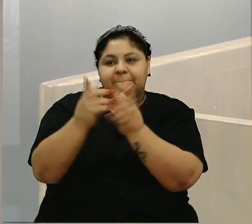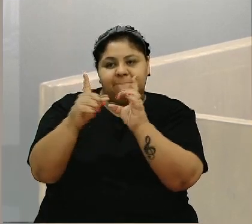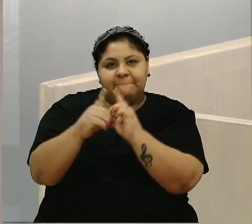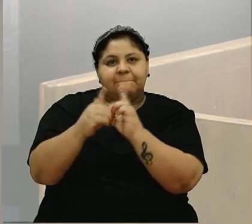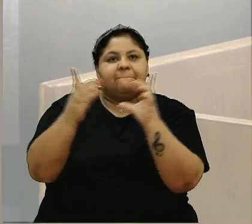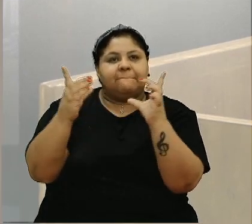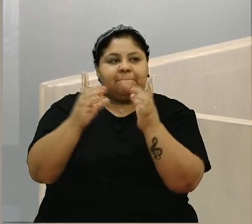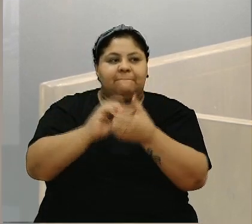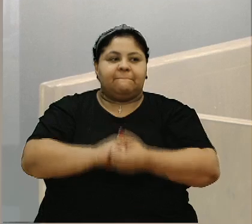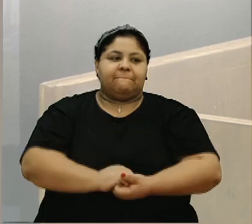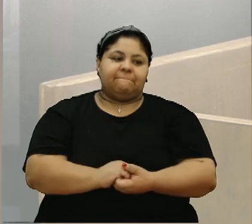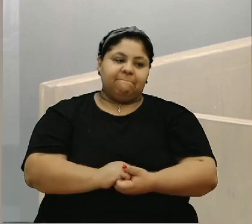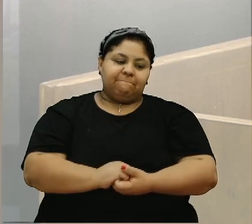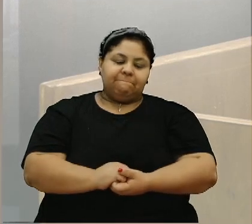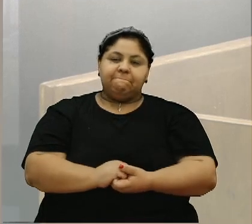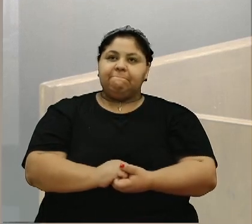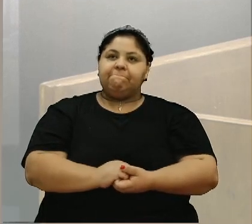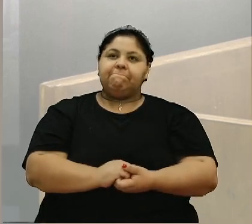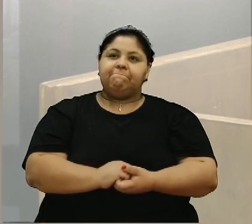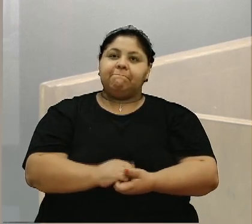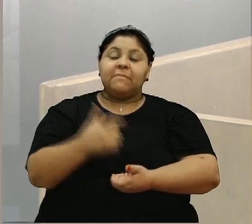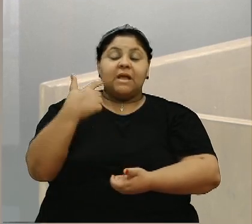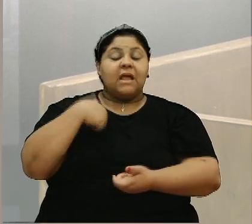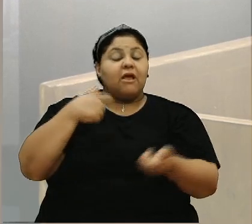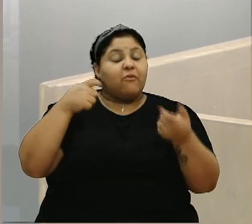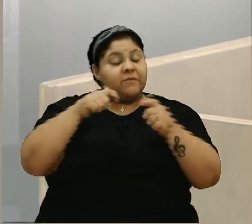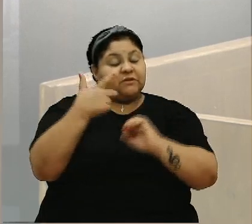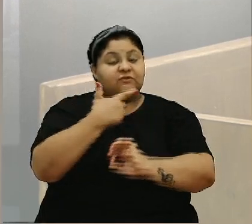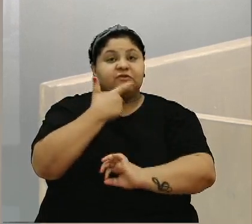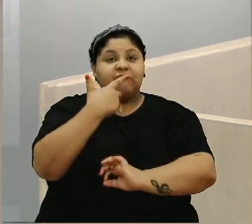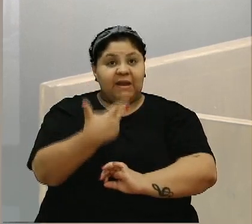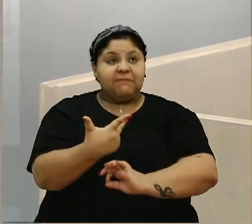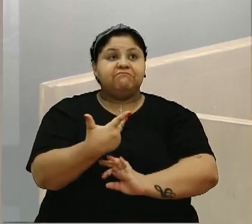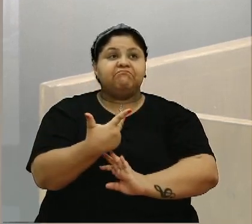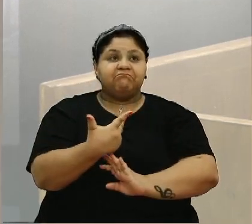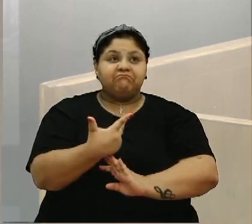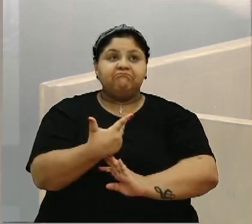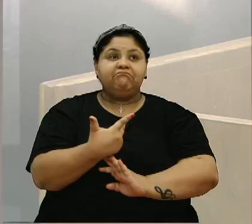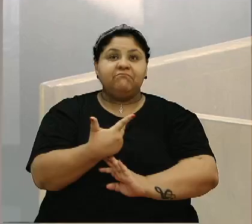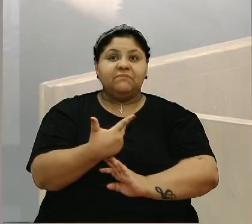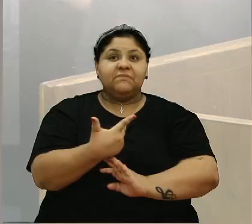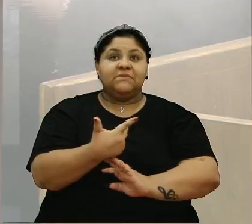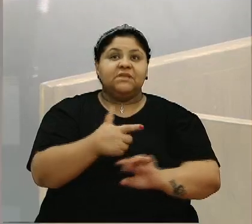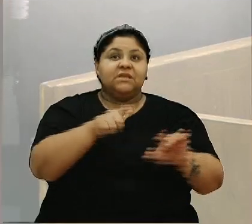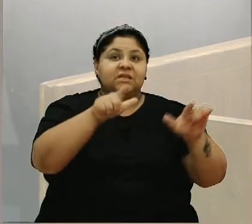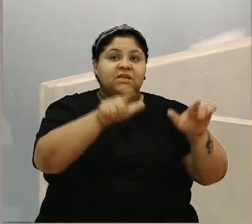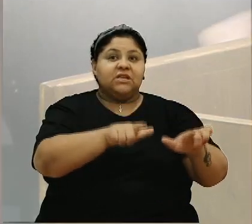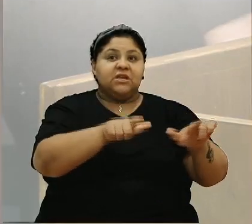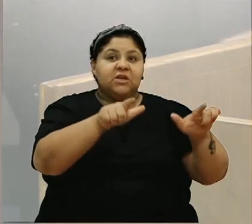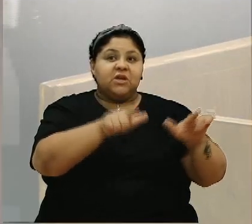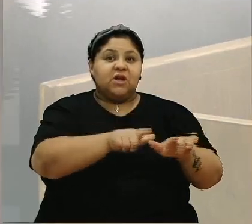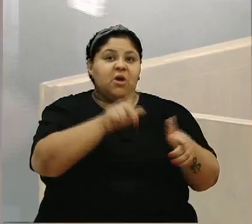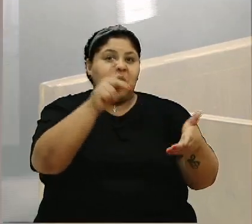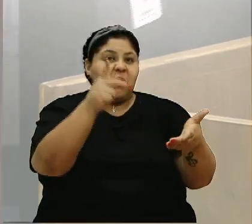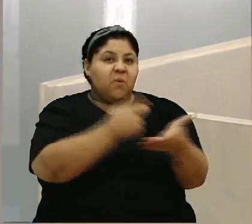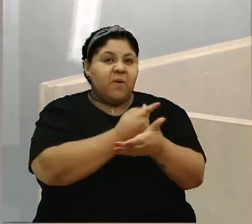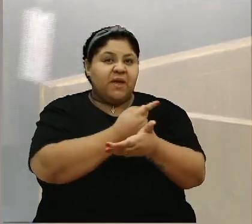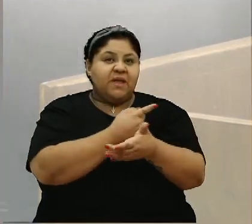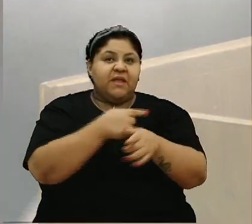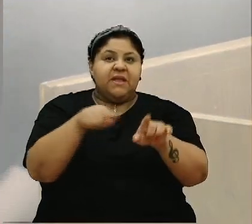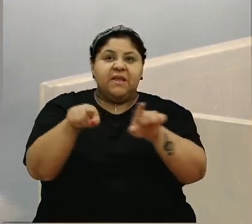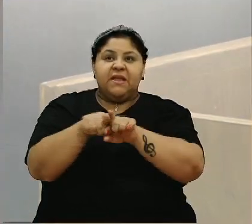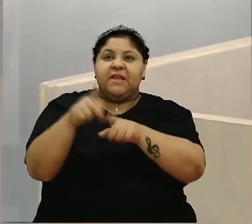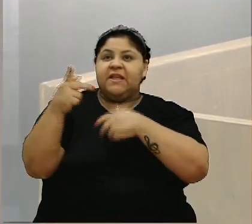nesta democracia. E eu preciso salientar, né, que Onde a ignorância grita com arrogância,